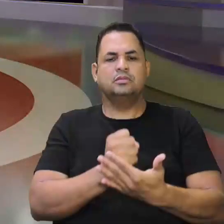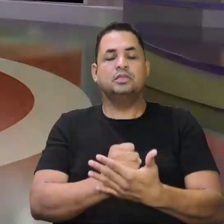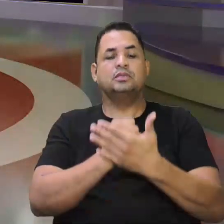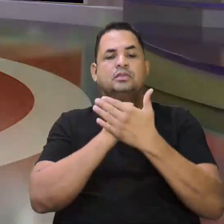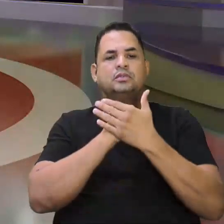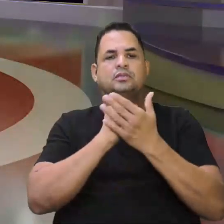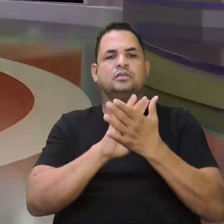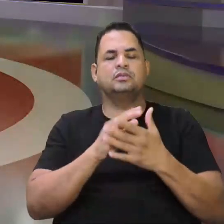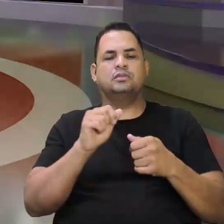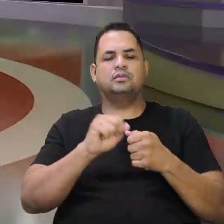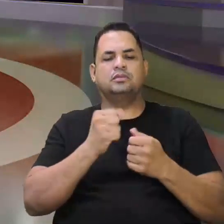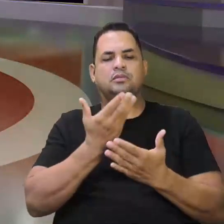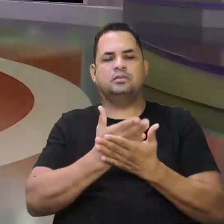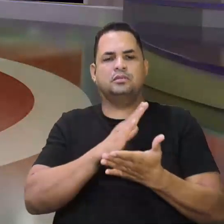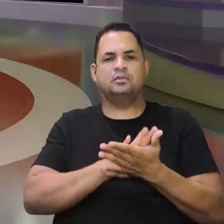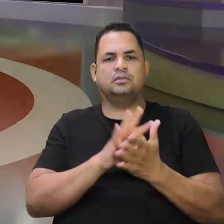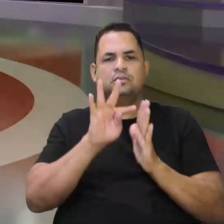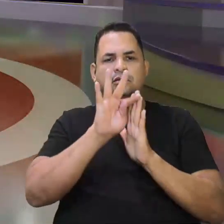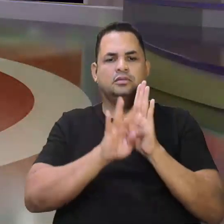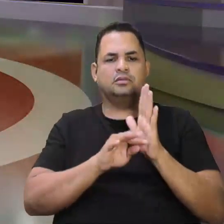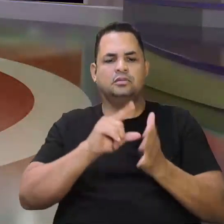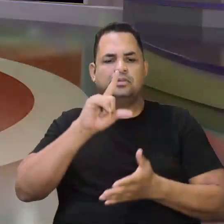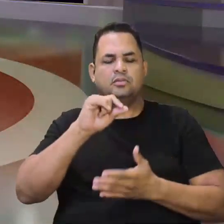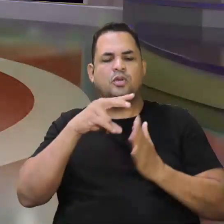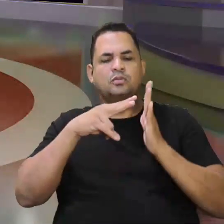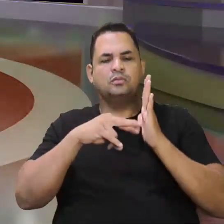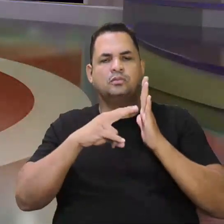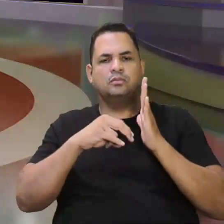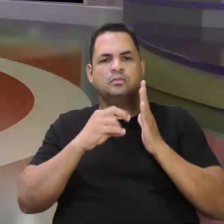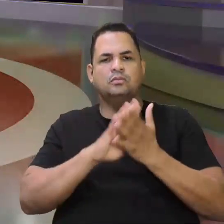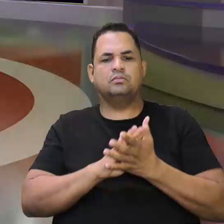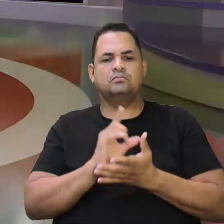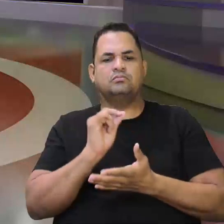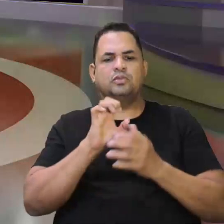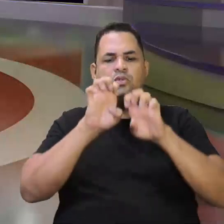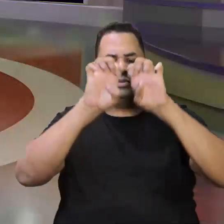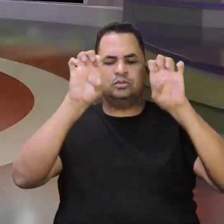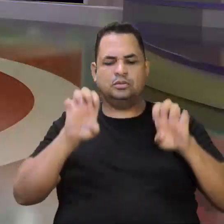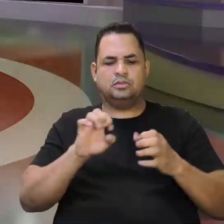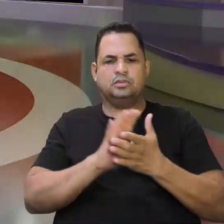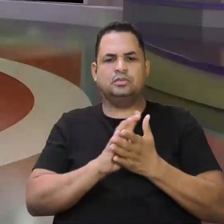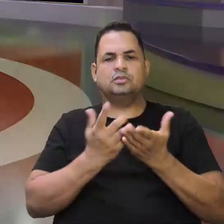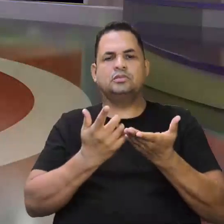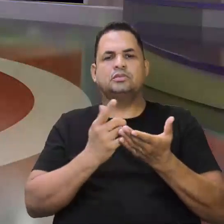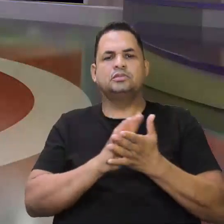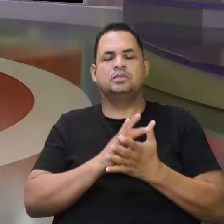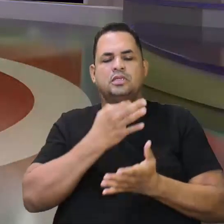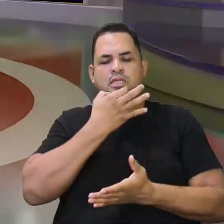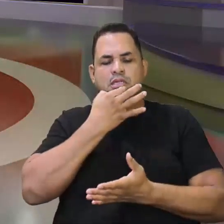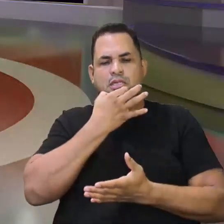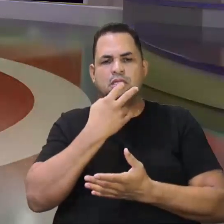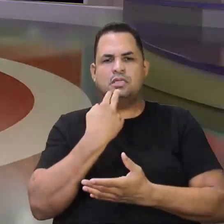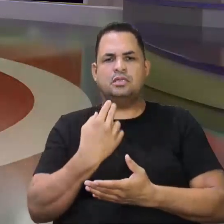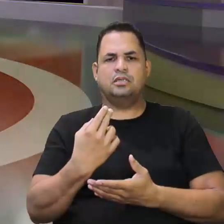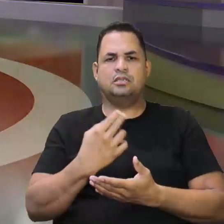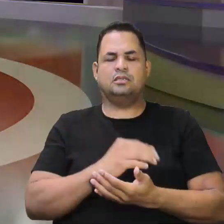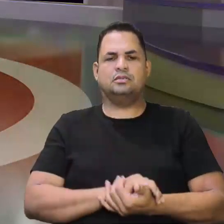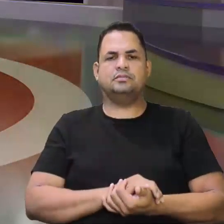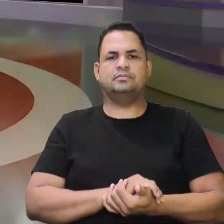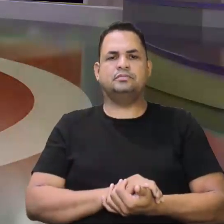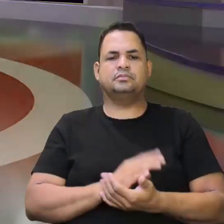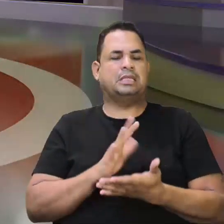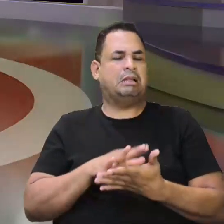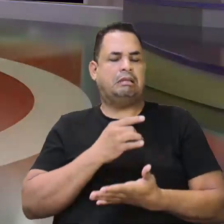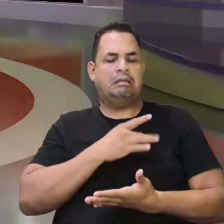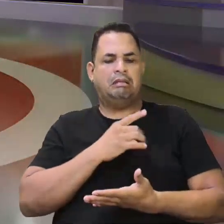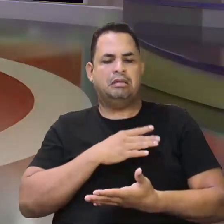a fazer essa interpretação de texto, mesmo com pouco vocabulário, pouca estrutura gramatical de língua inglesa. Don't worry, não fique